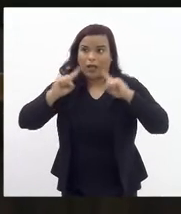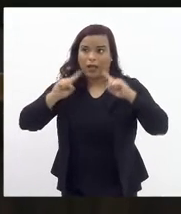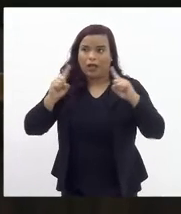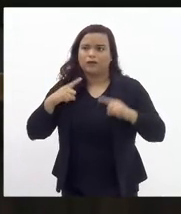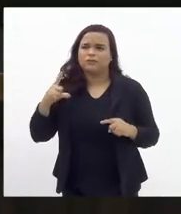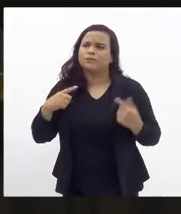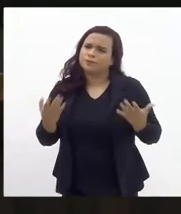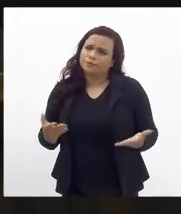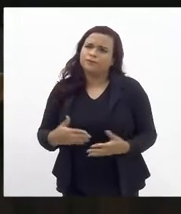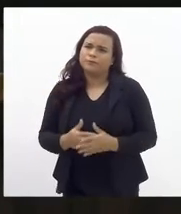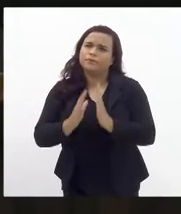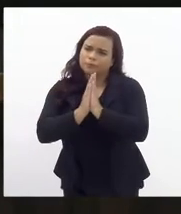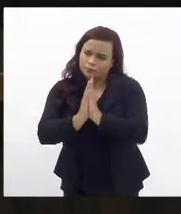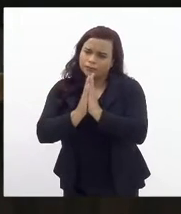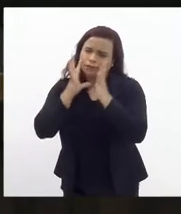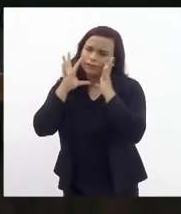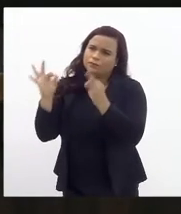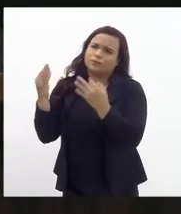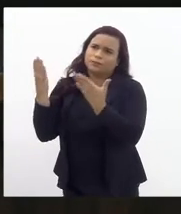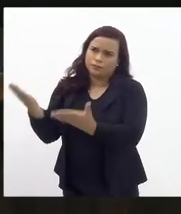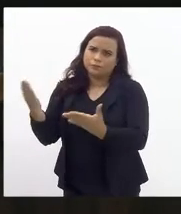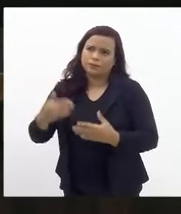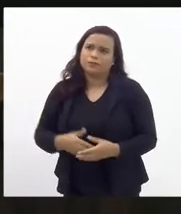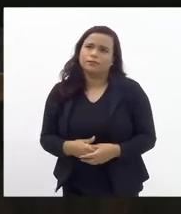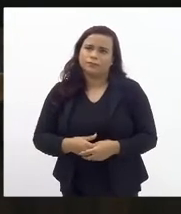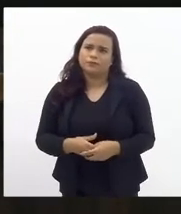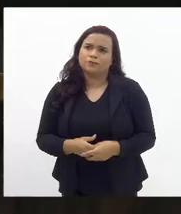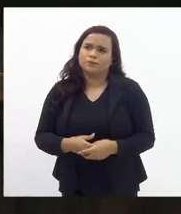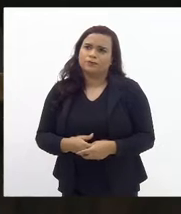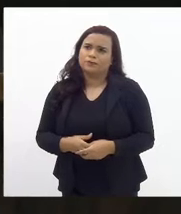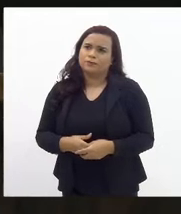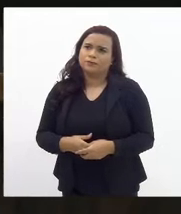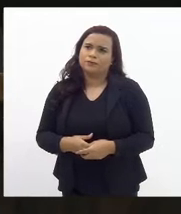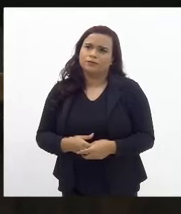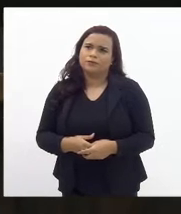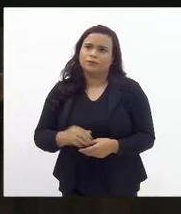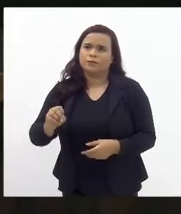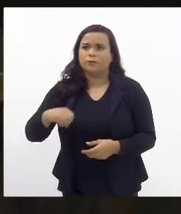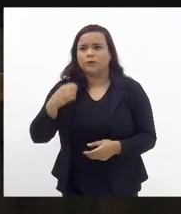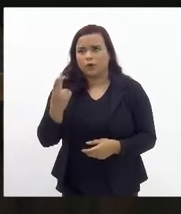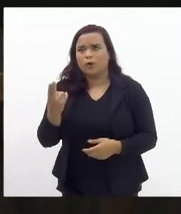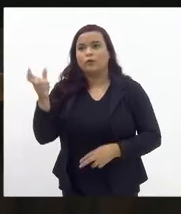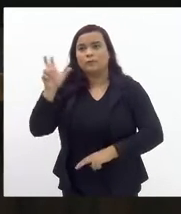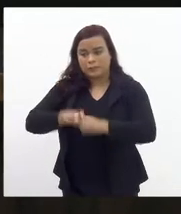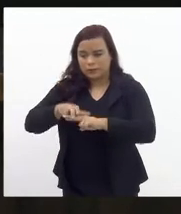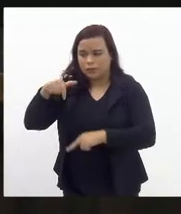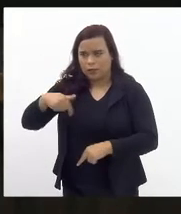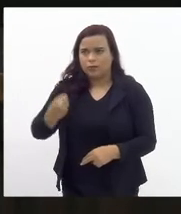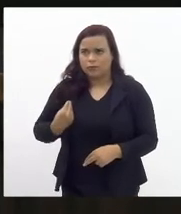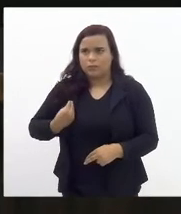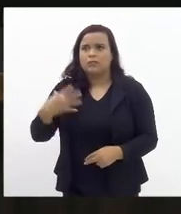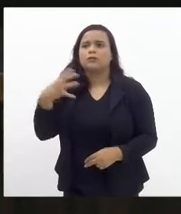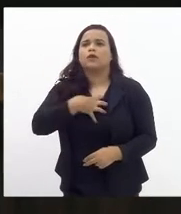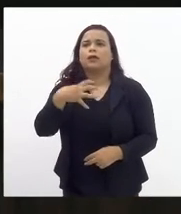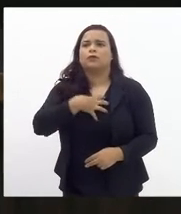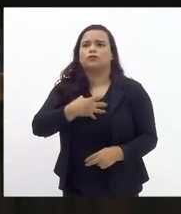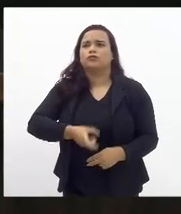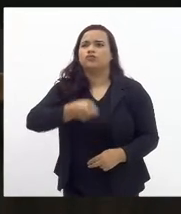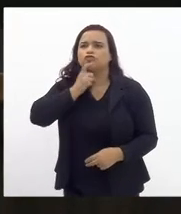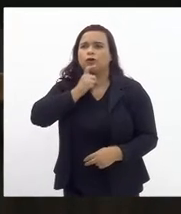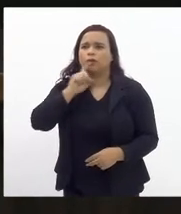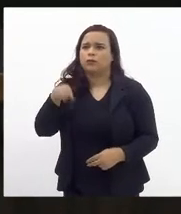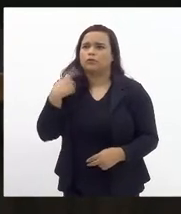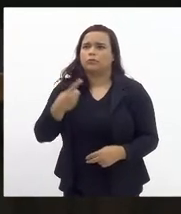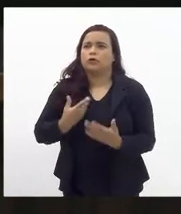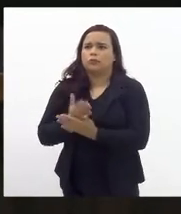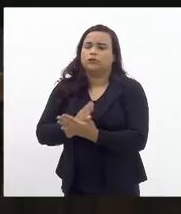reclamando. Então, eu preciso que a automação verifique, ou então a automação senta um pouquinho aqui e sente o gelo que nós